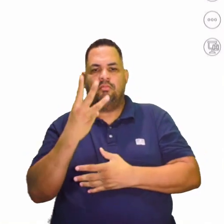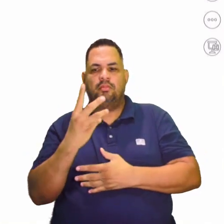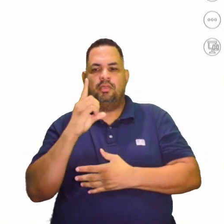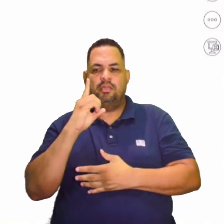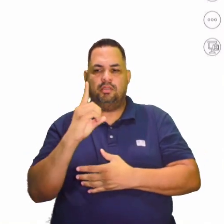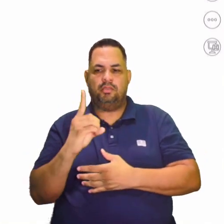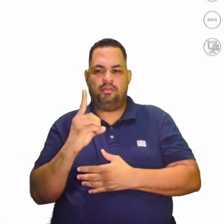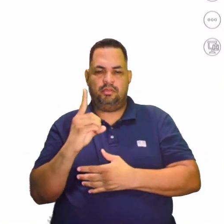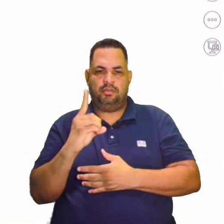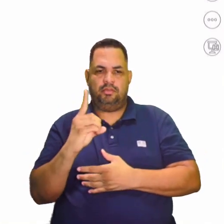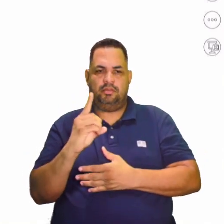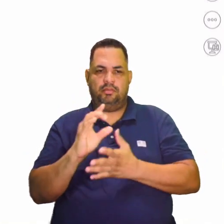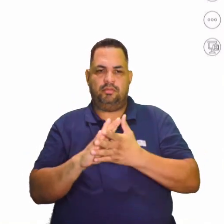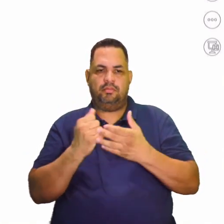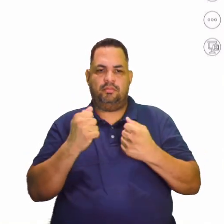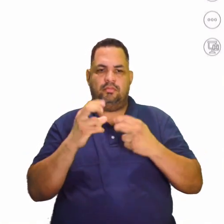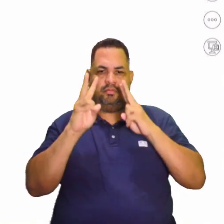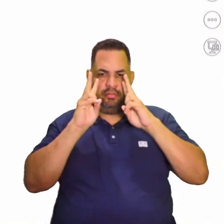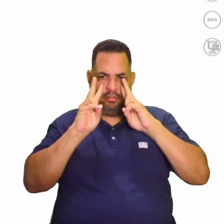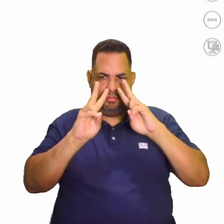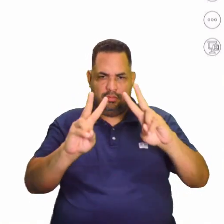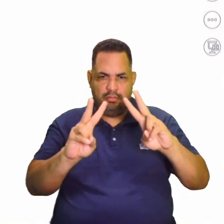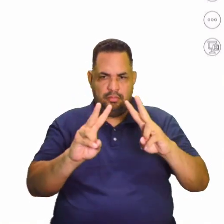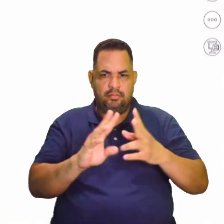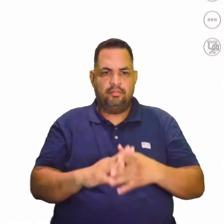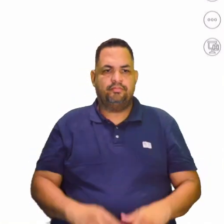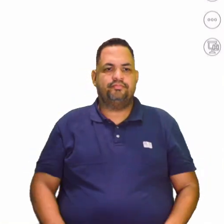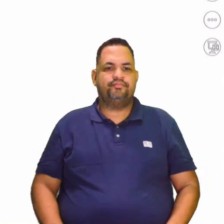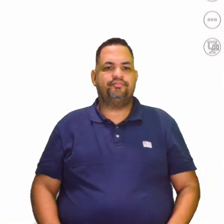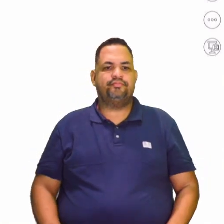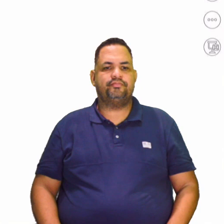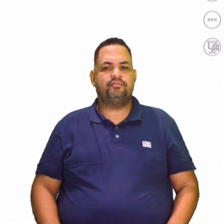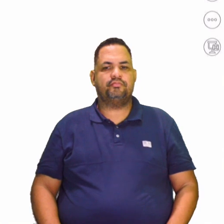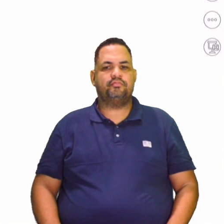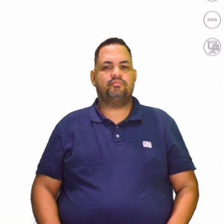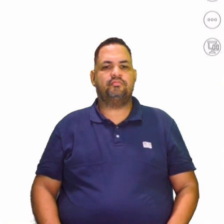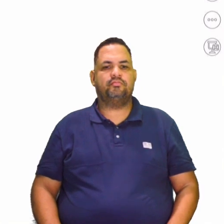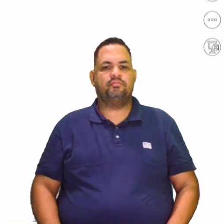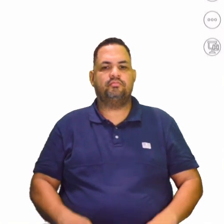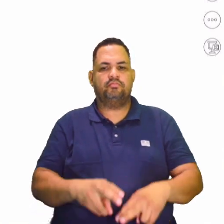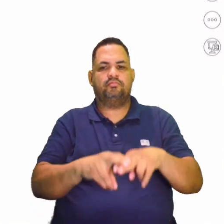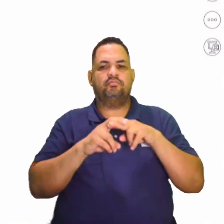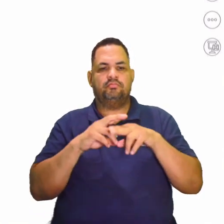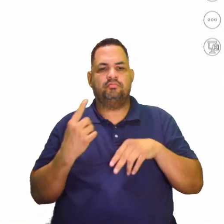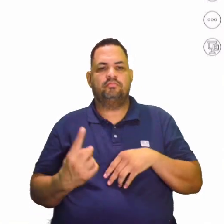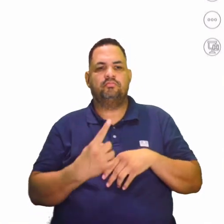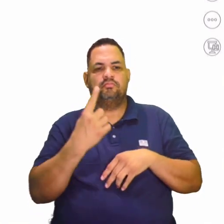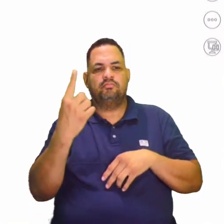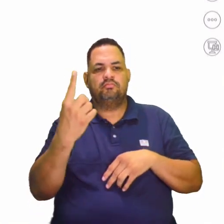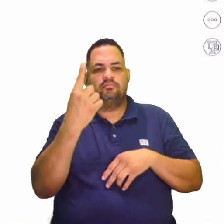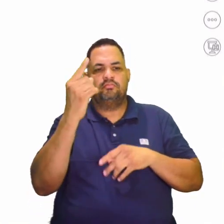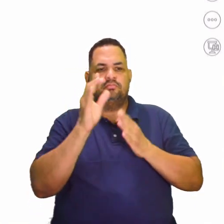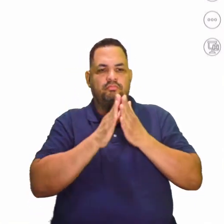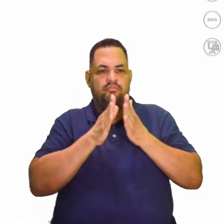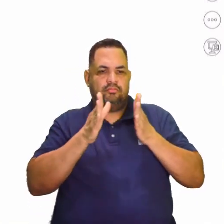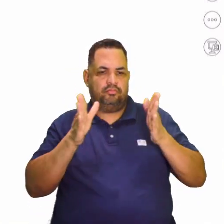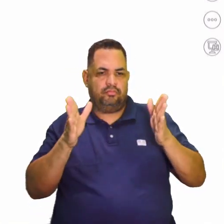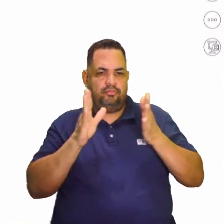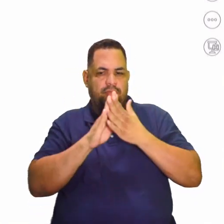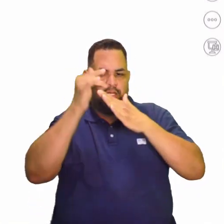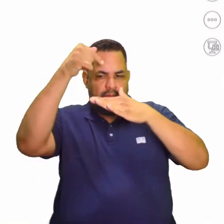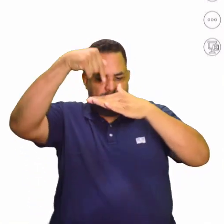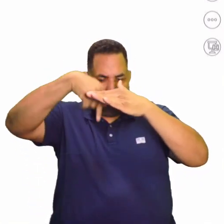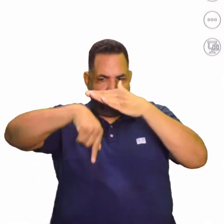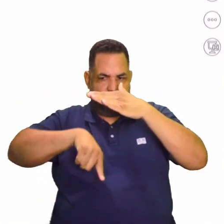podemos visualizar uma imagem 3D. Né? Por isso tem altura, as dimensões altura, largura